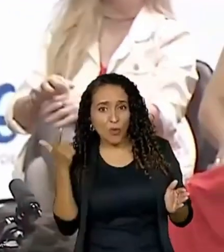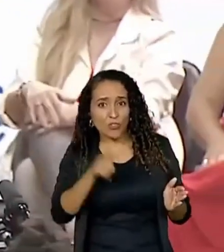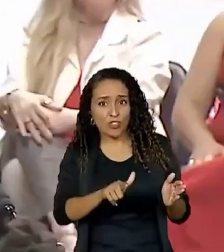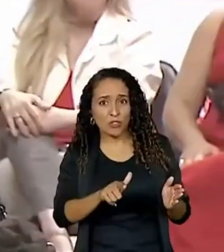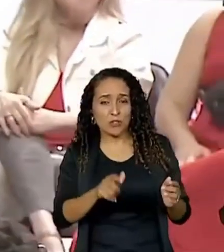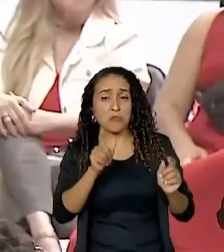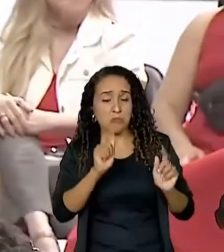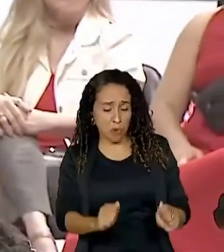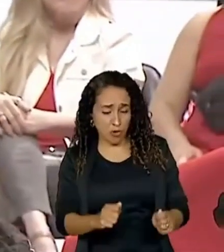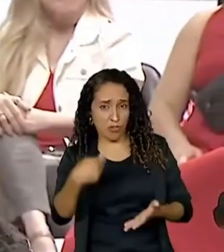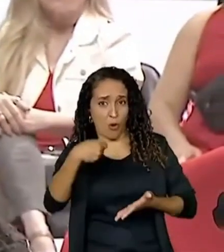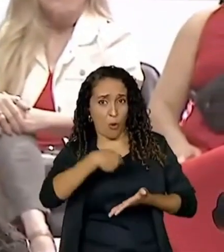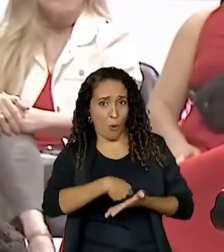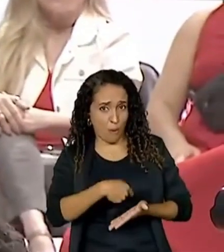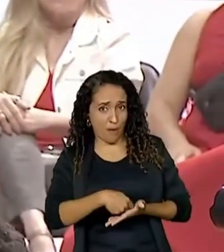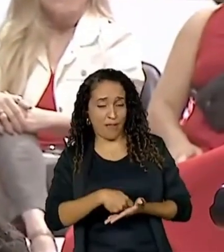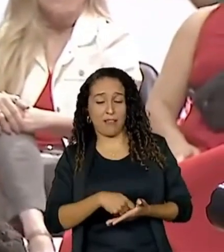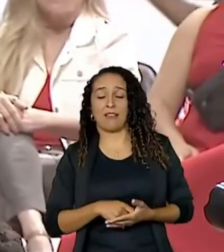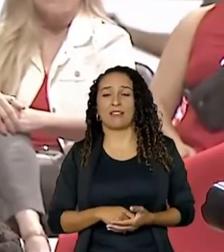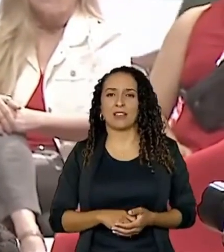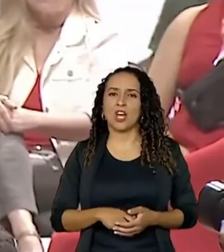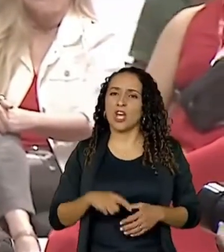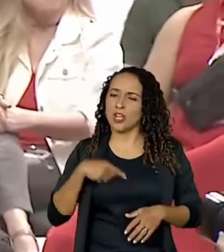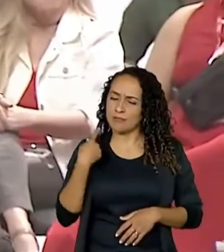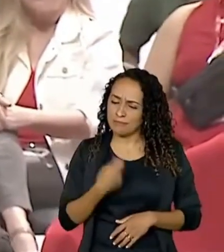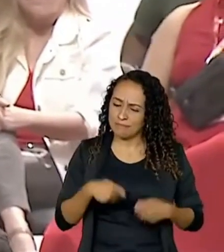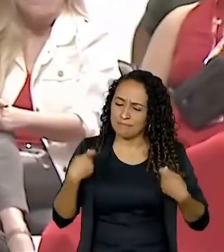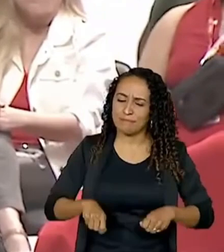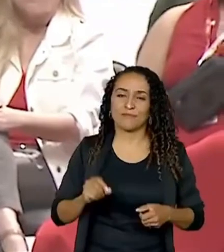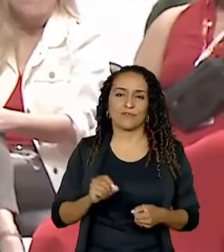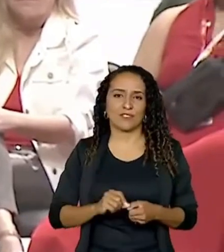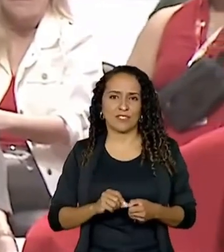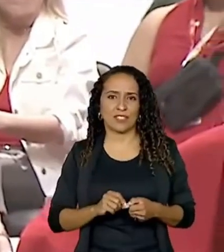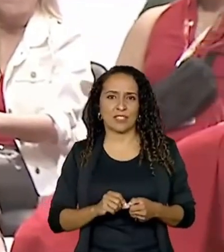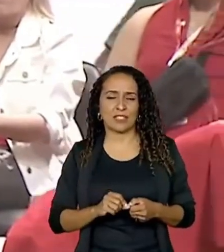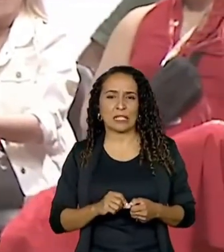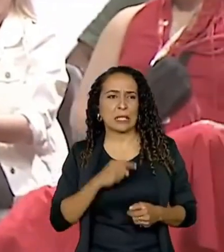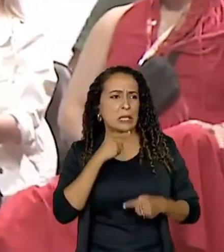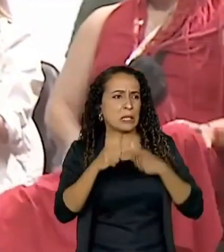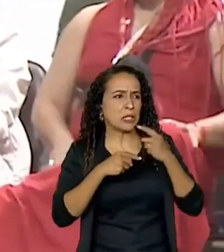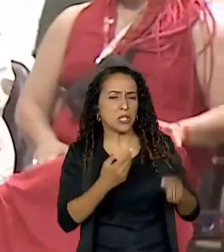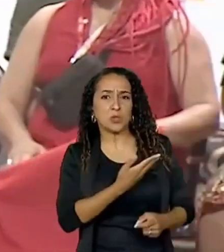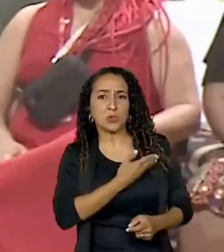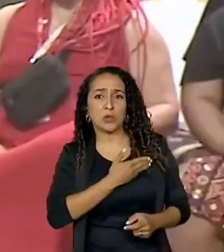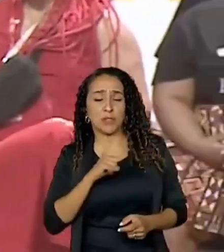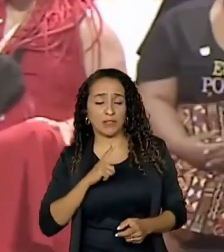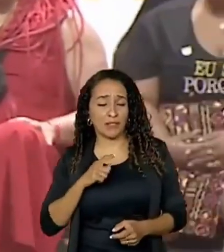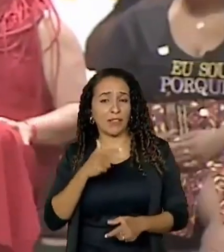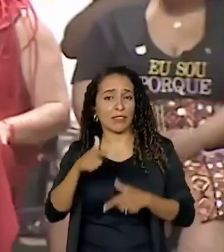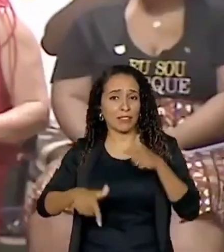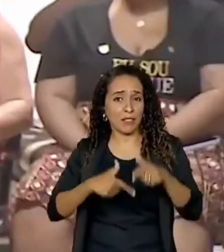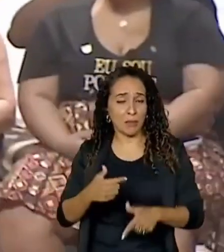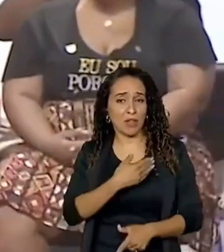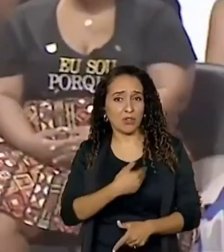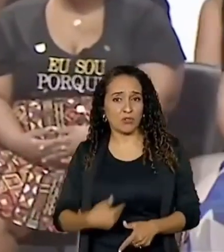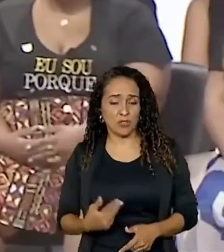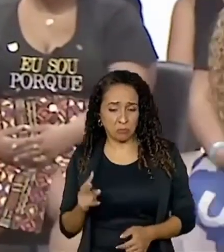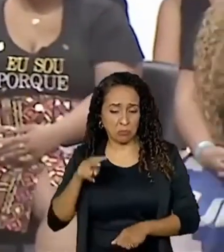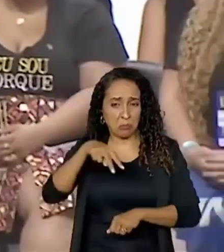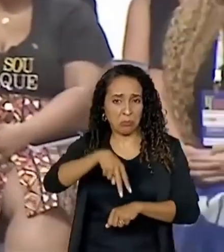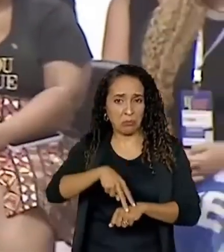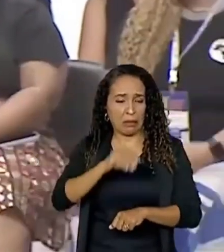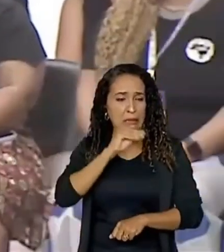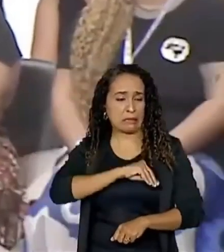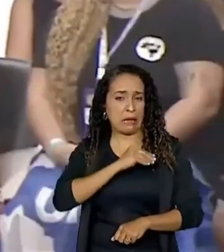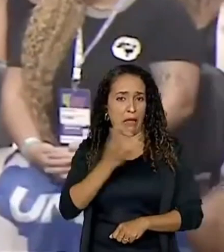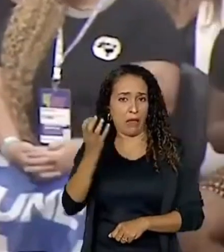nos cobrar. Nós temos que fazer. Nenhum desses companheiros que está no governo vem aqui para ganhar